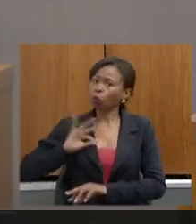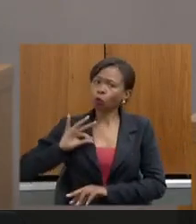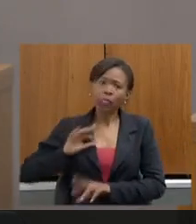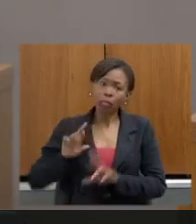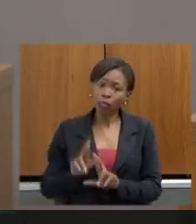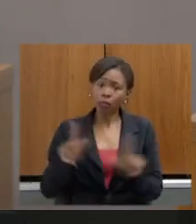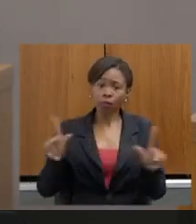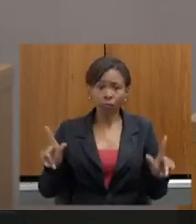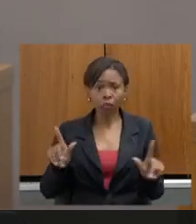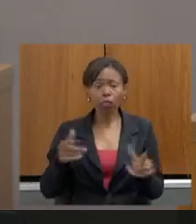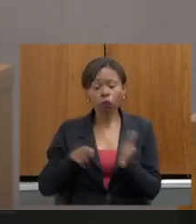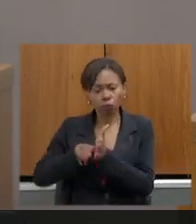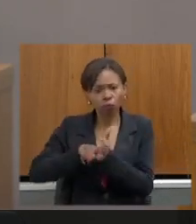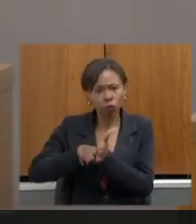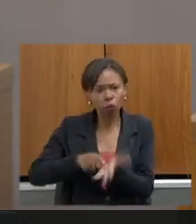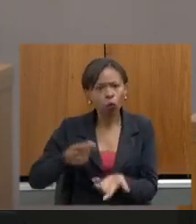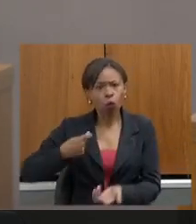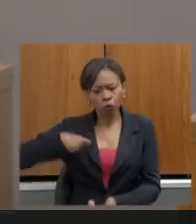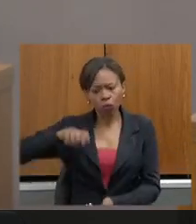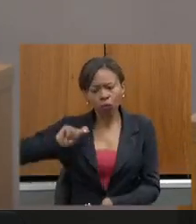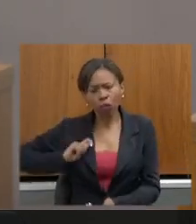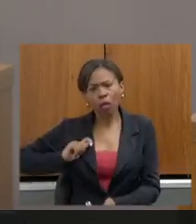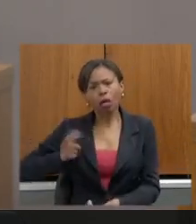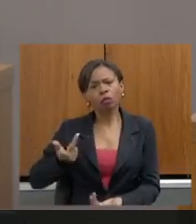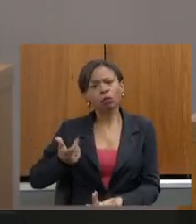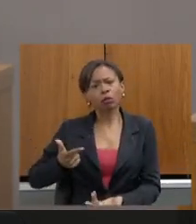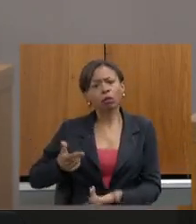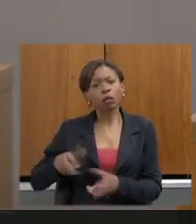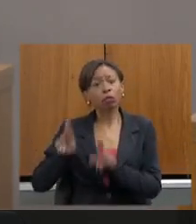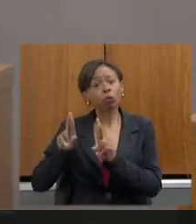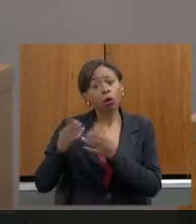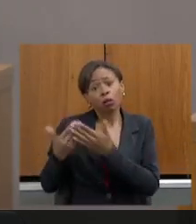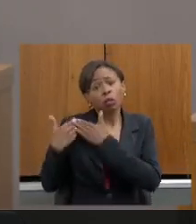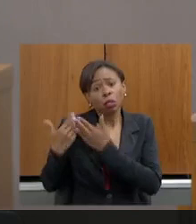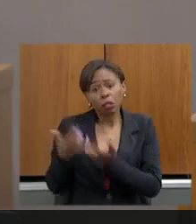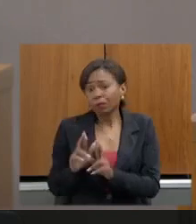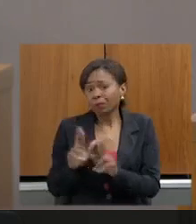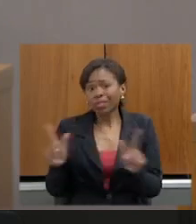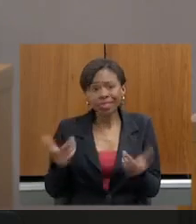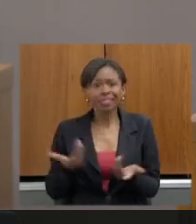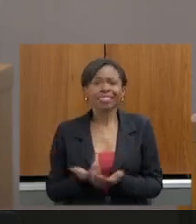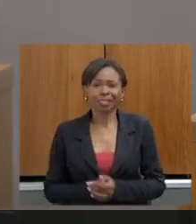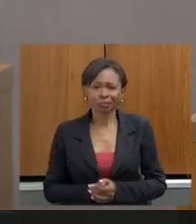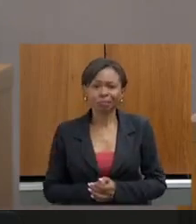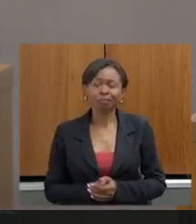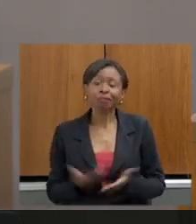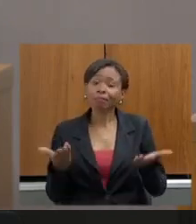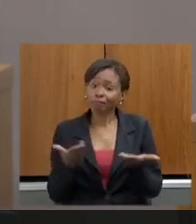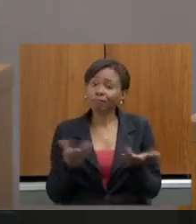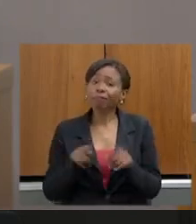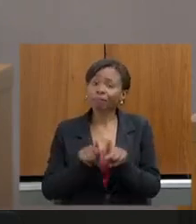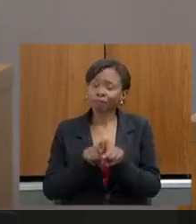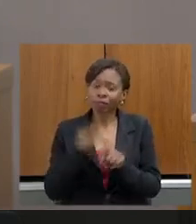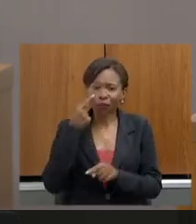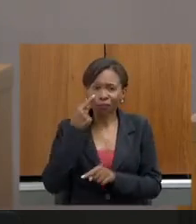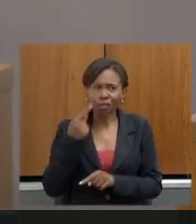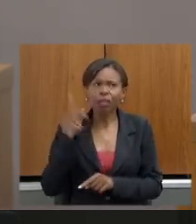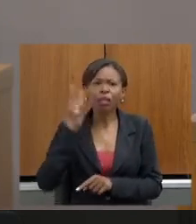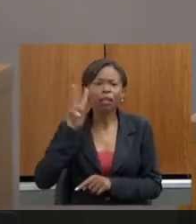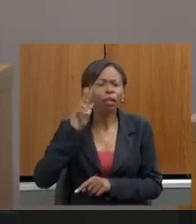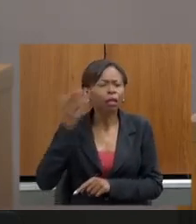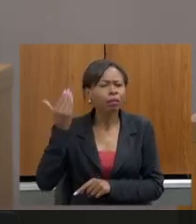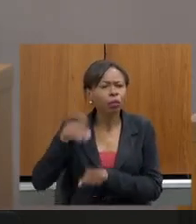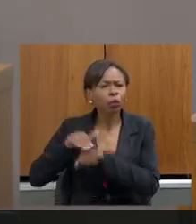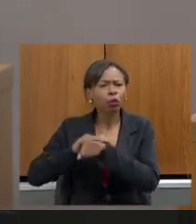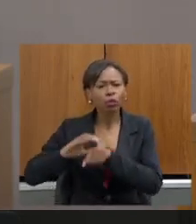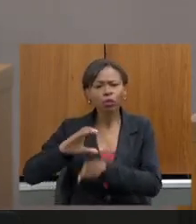policial do Delegado investigador e a gente vê hoje também alguns esforços eu lembro da